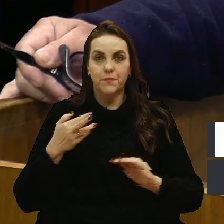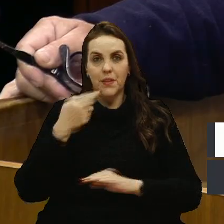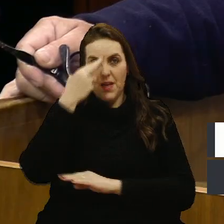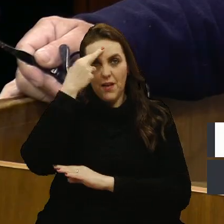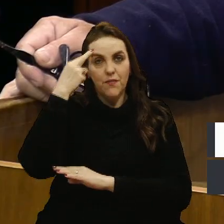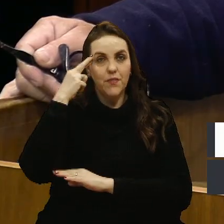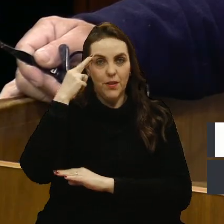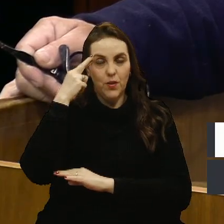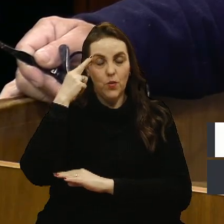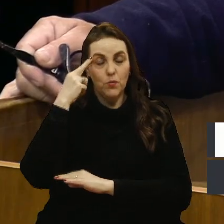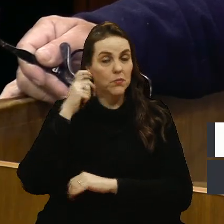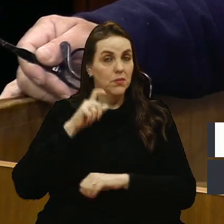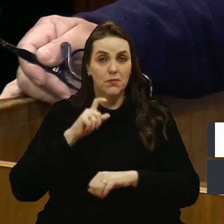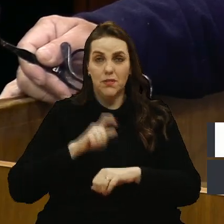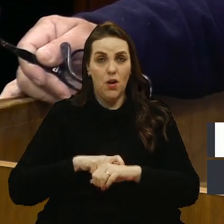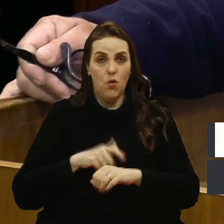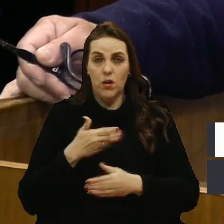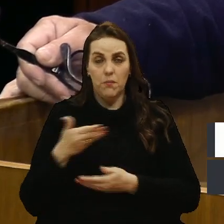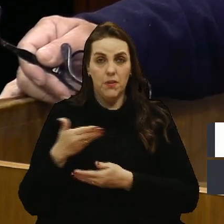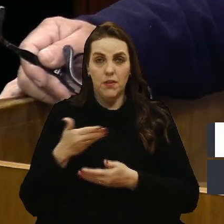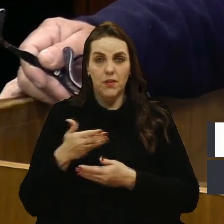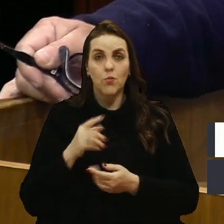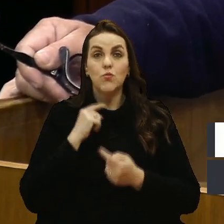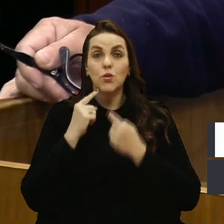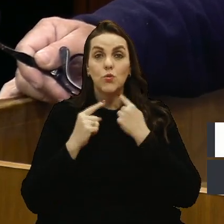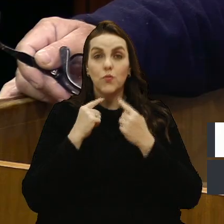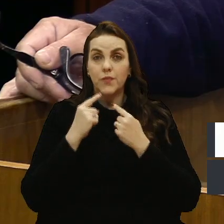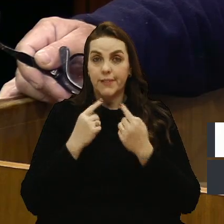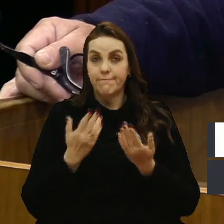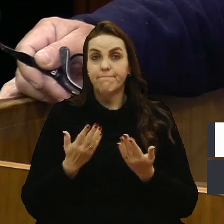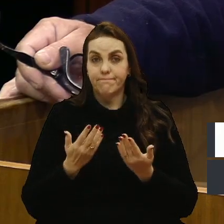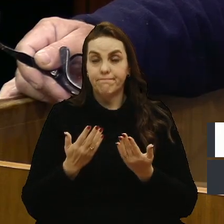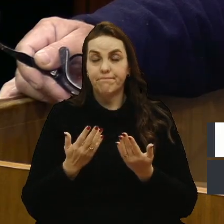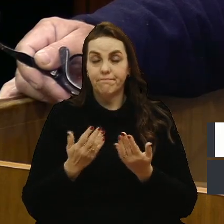ontem prontamente me atendeu, porque eu tinha algumas dúvidas.